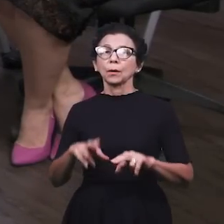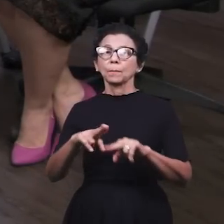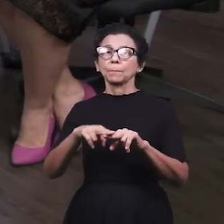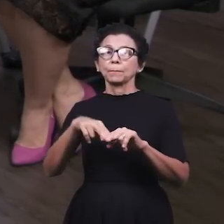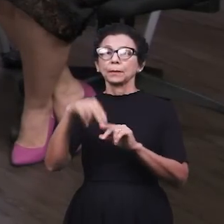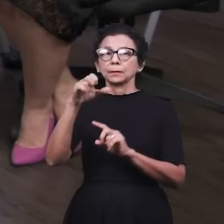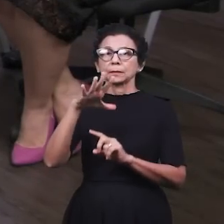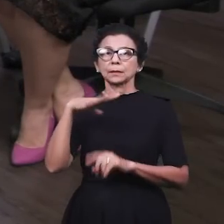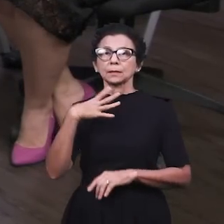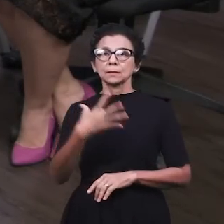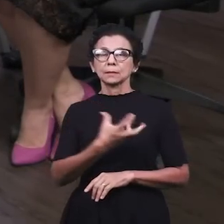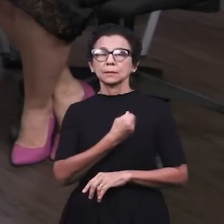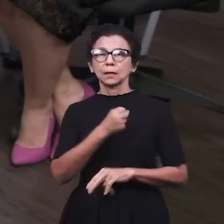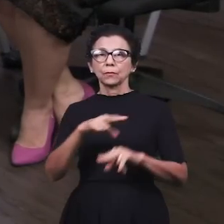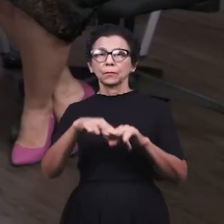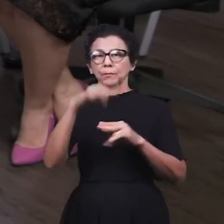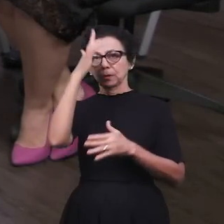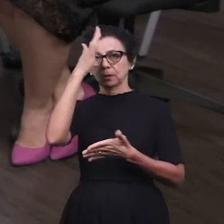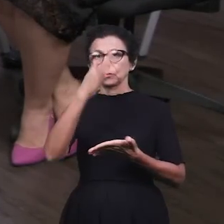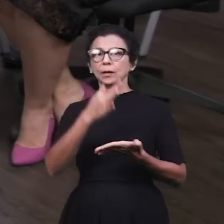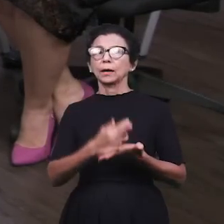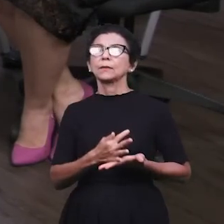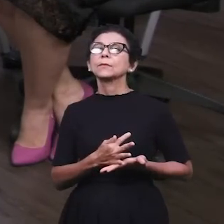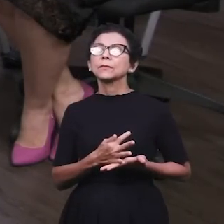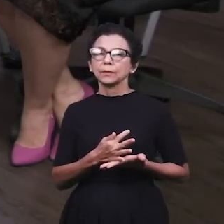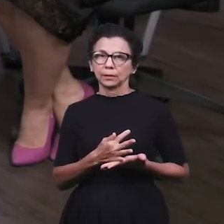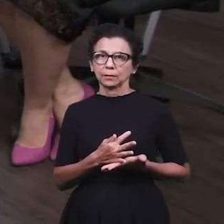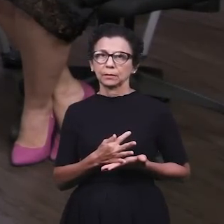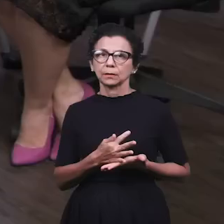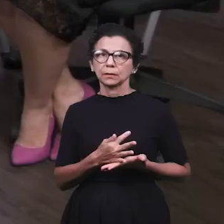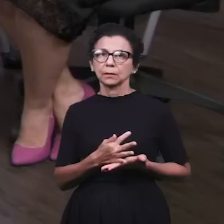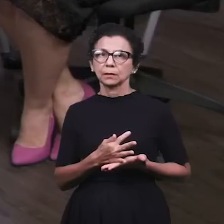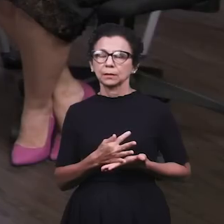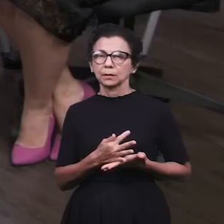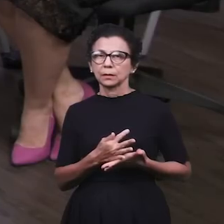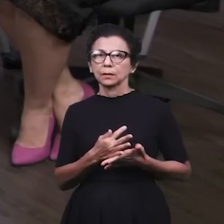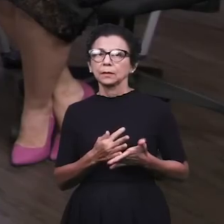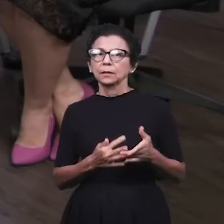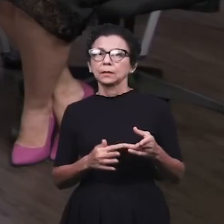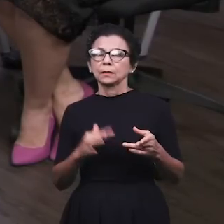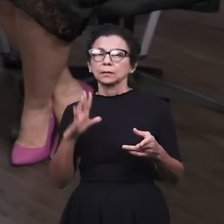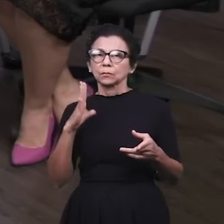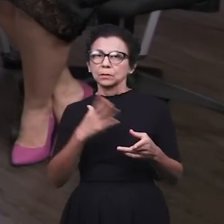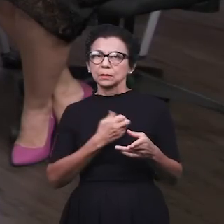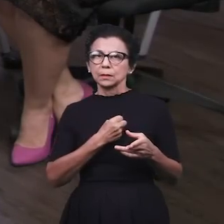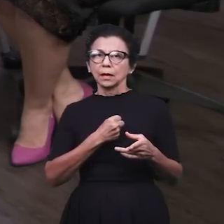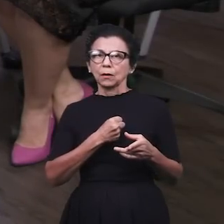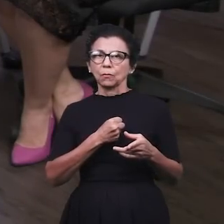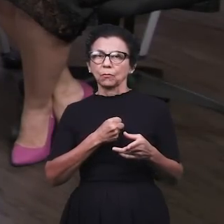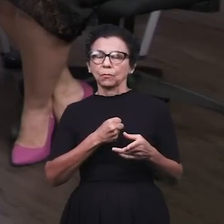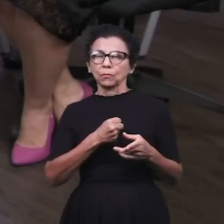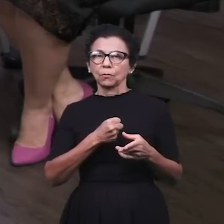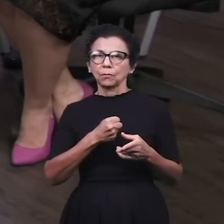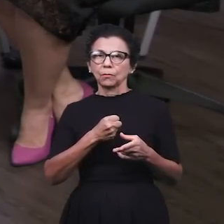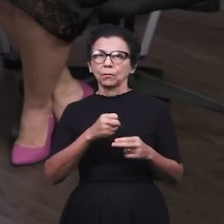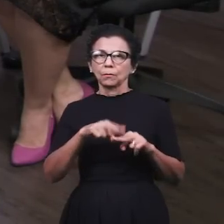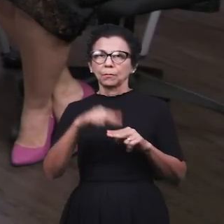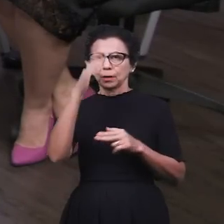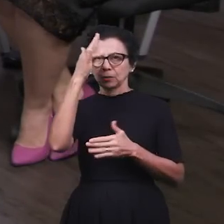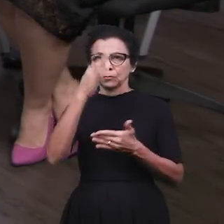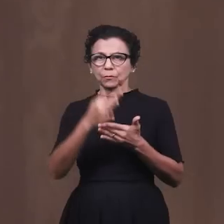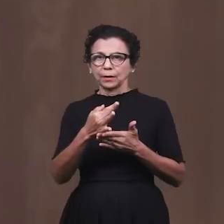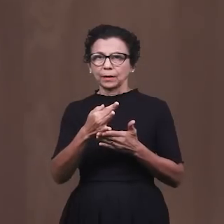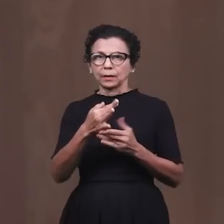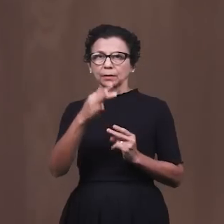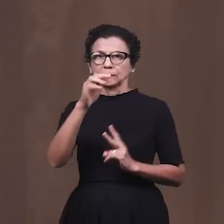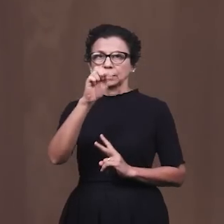porque pela graça sois salvos por meio da fé. E isso, ou seja, ser salvo pela graça por meio da